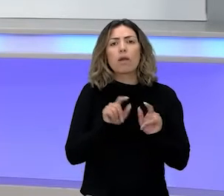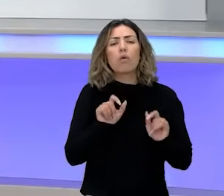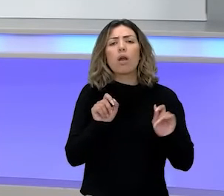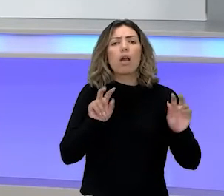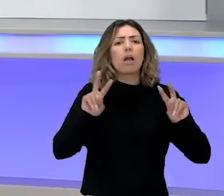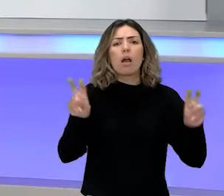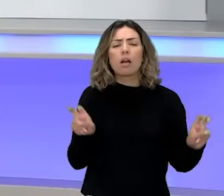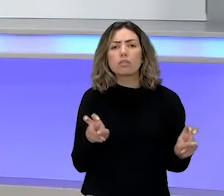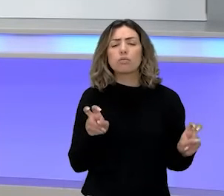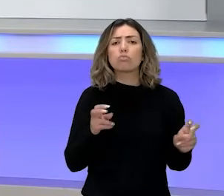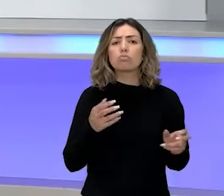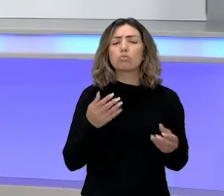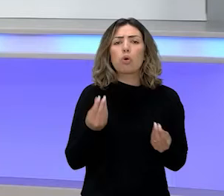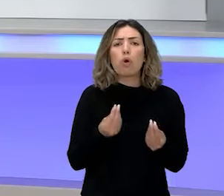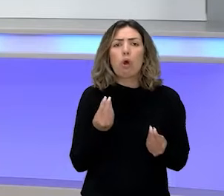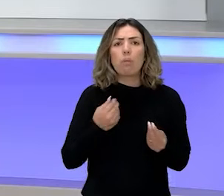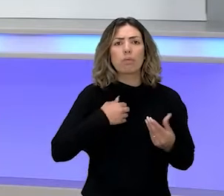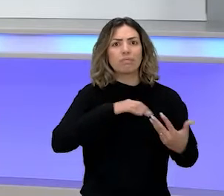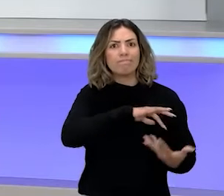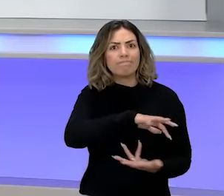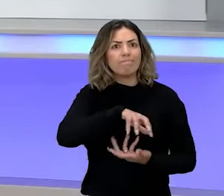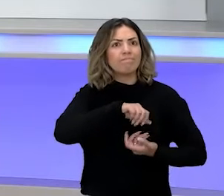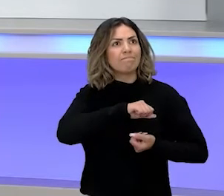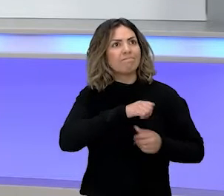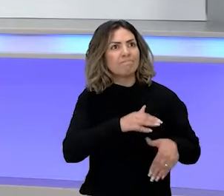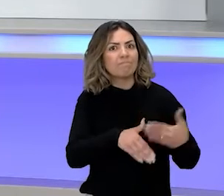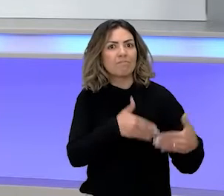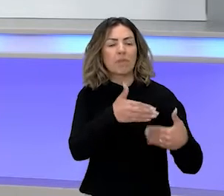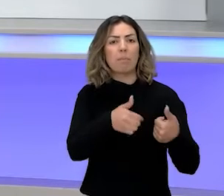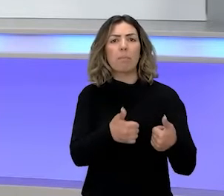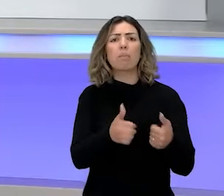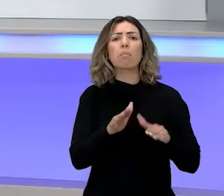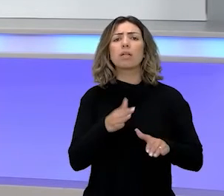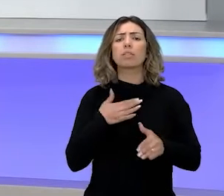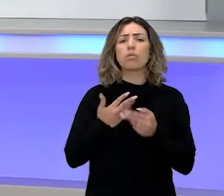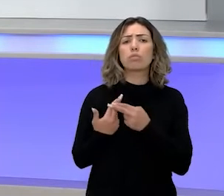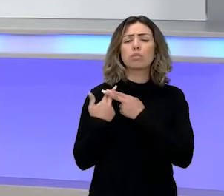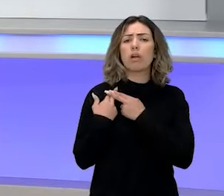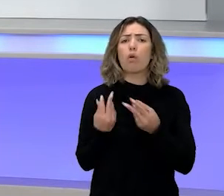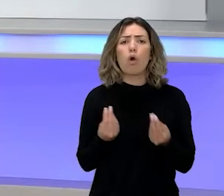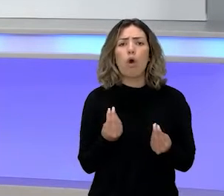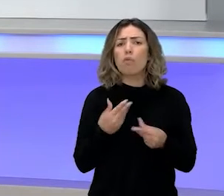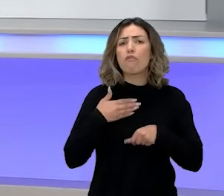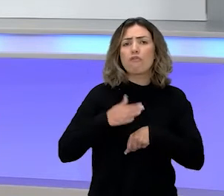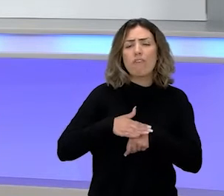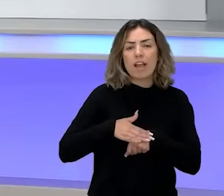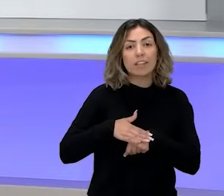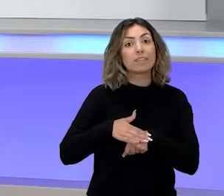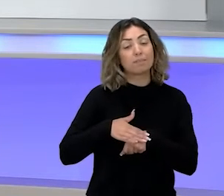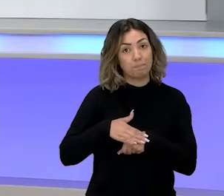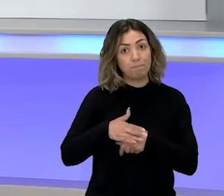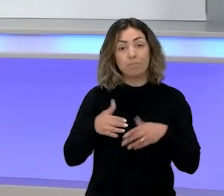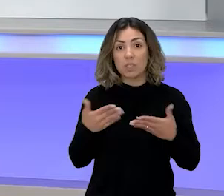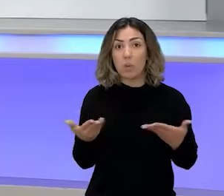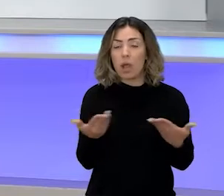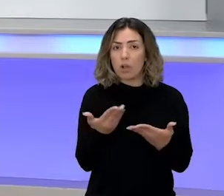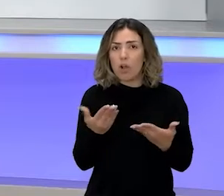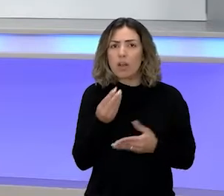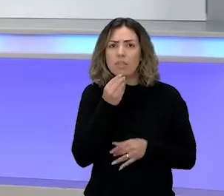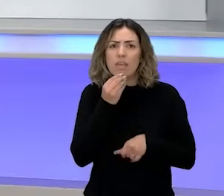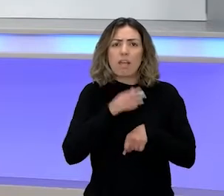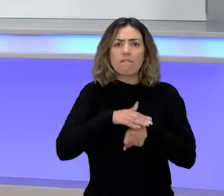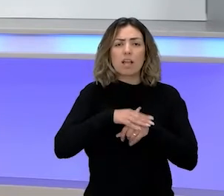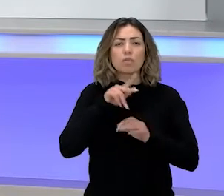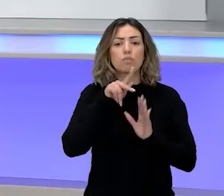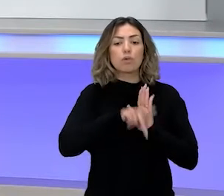no Desenvolvimento Sustentável. Nós somos 4 professores aí para tentarmos construir um projeto de casa sustentável, isso mesmo.